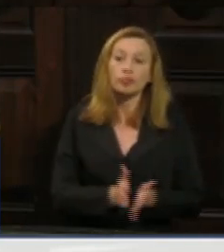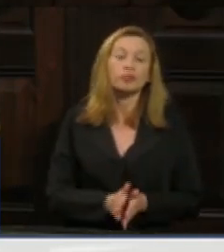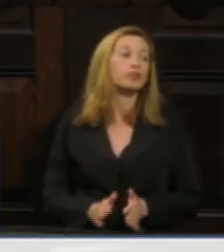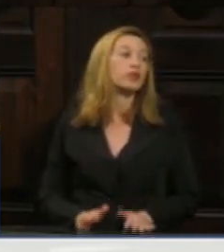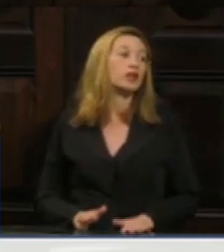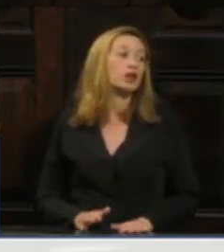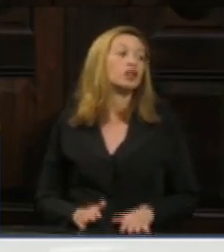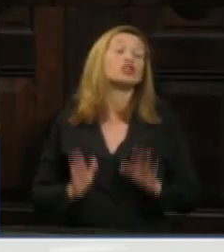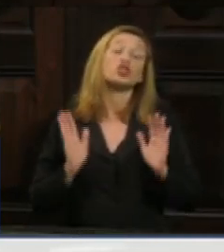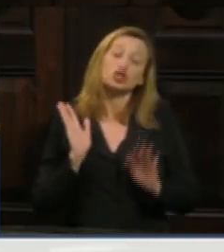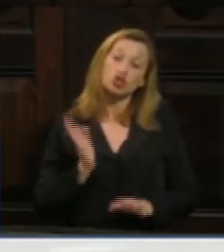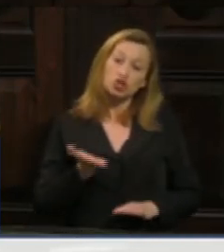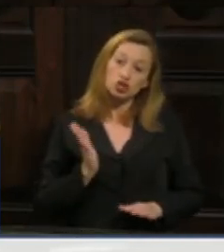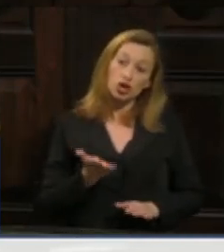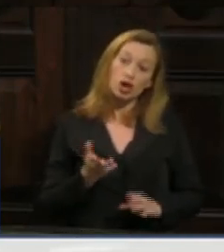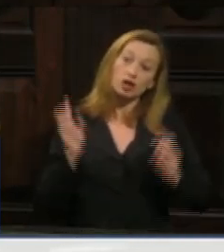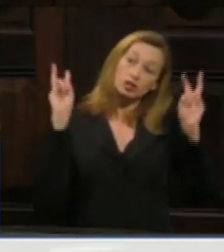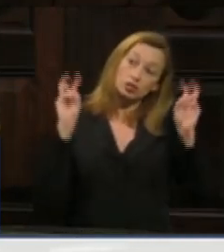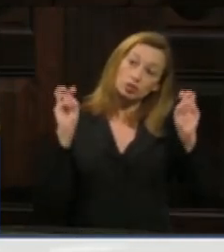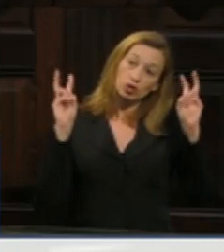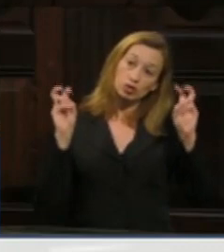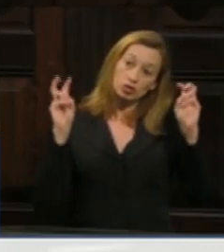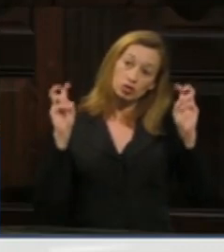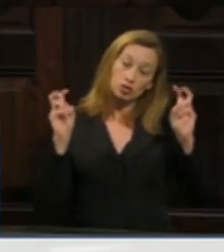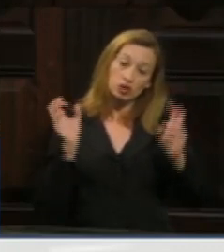estão tendo a sua vida